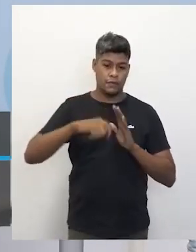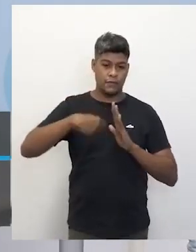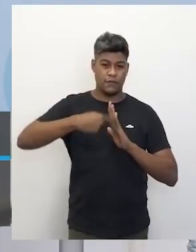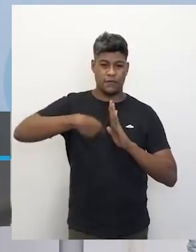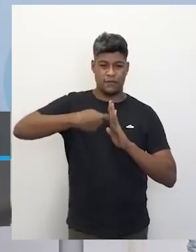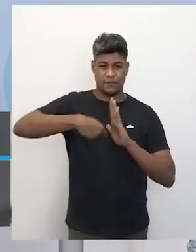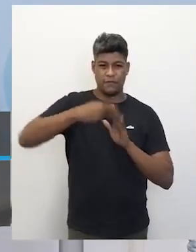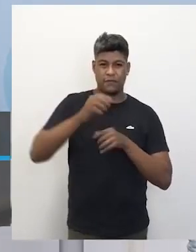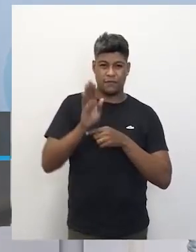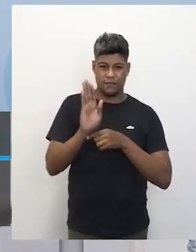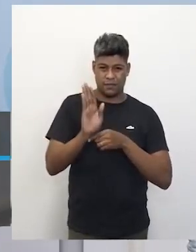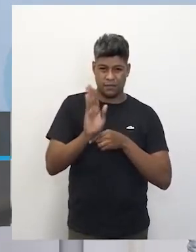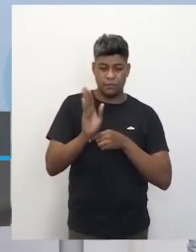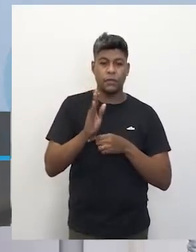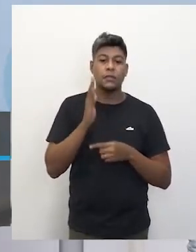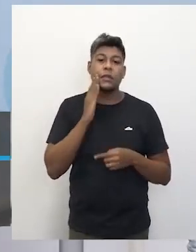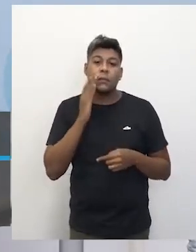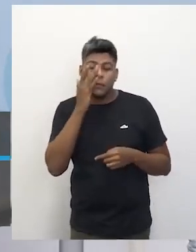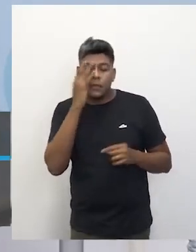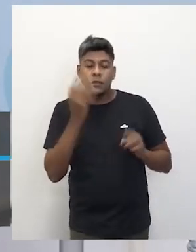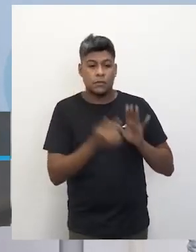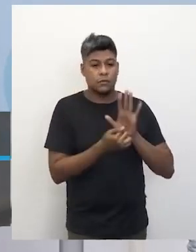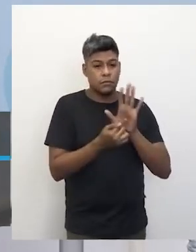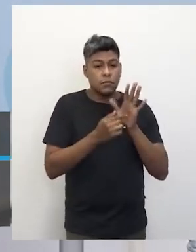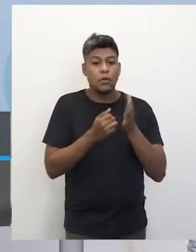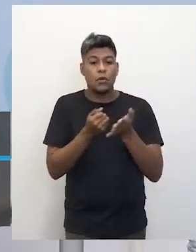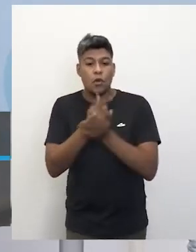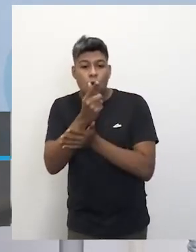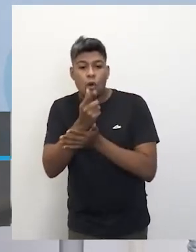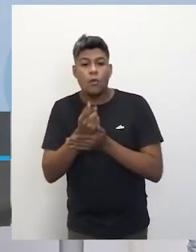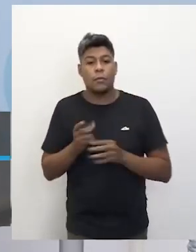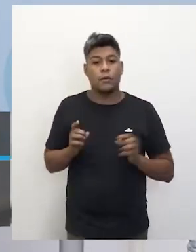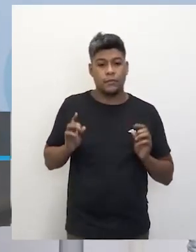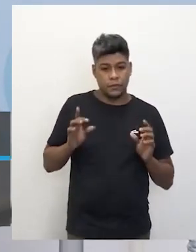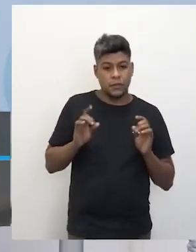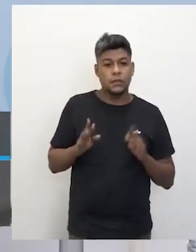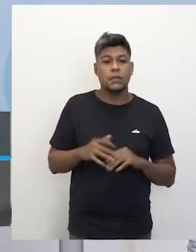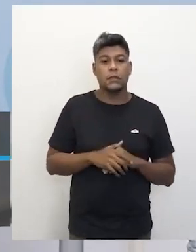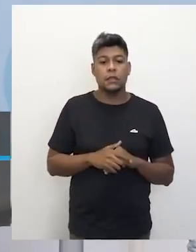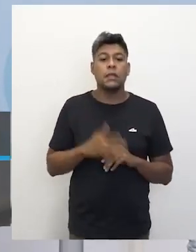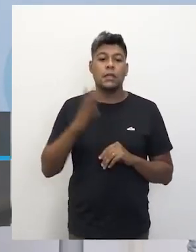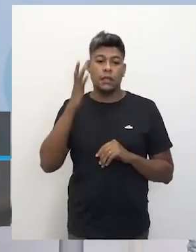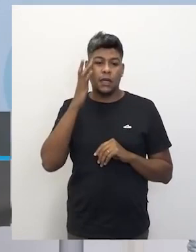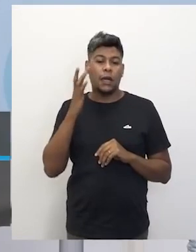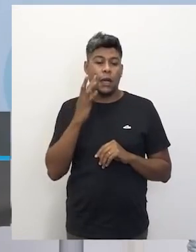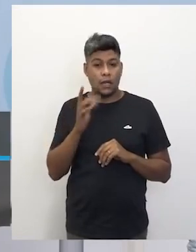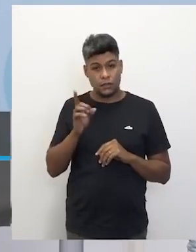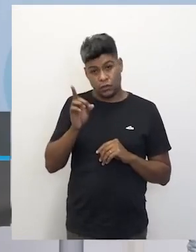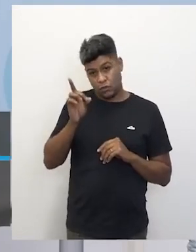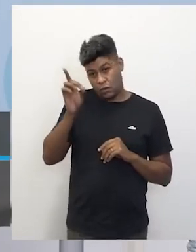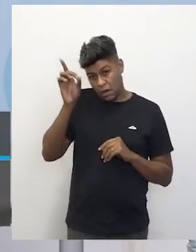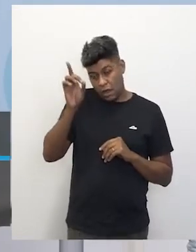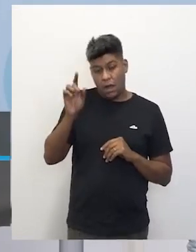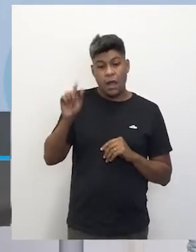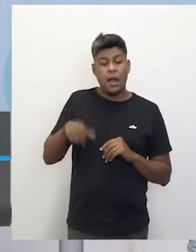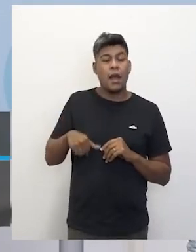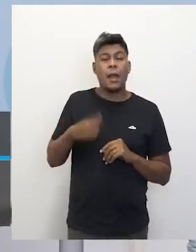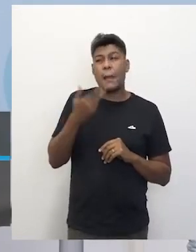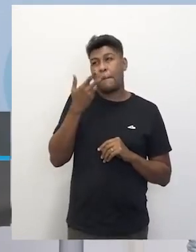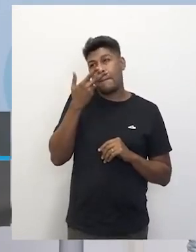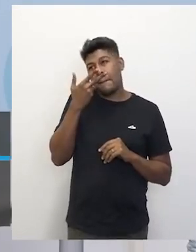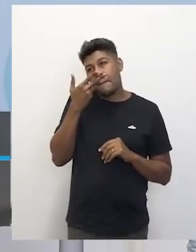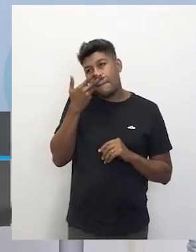ir na galeria, porque alguém está expondo, comprar os quadros, né? Então, acho que talvez lá seja algo